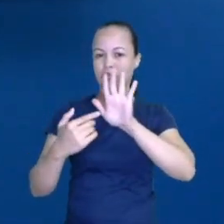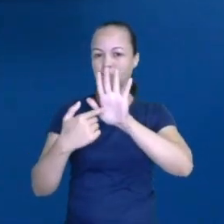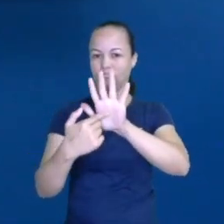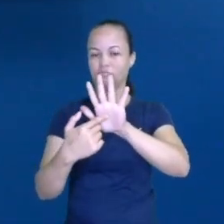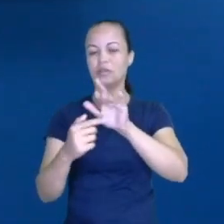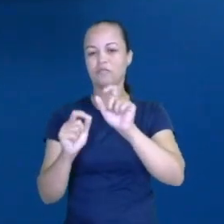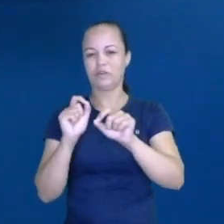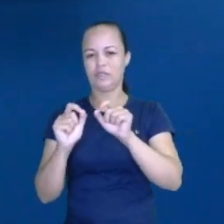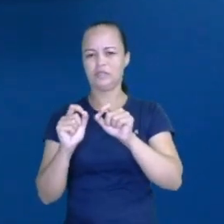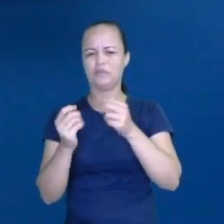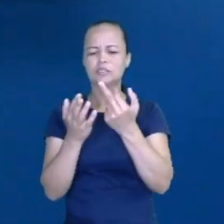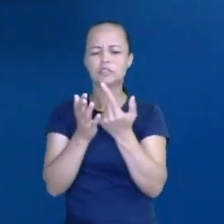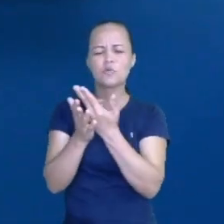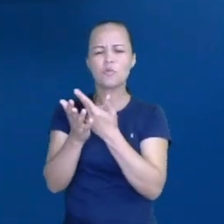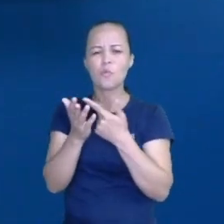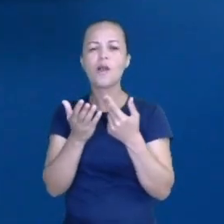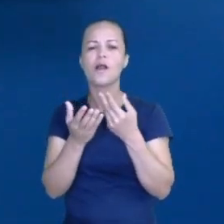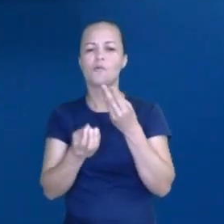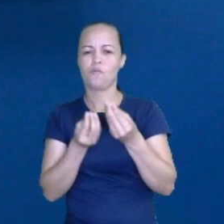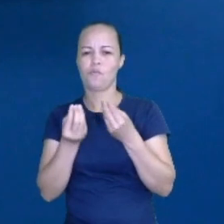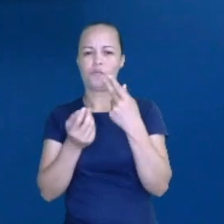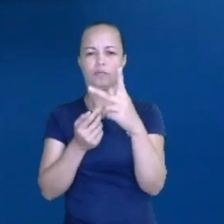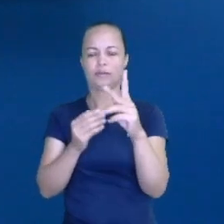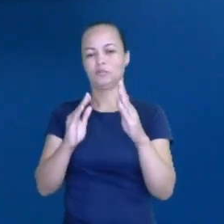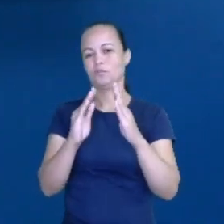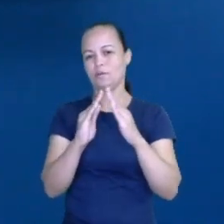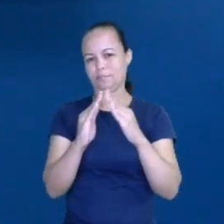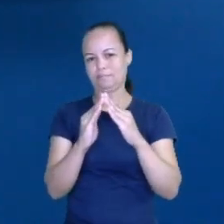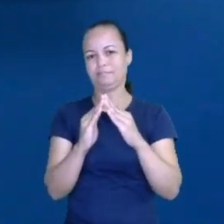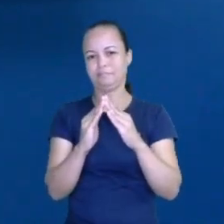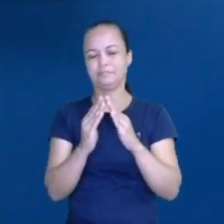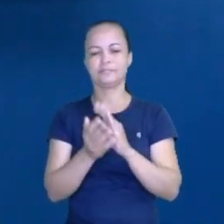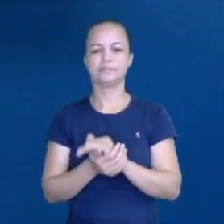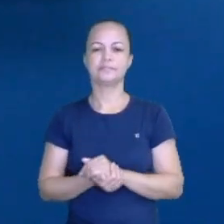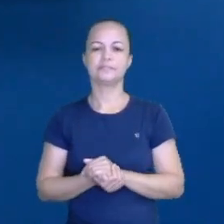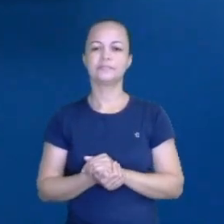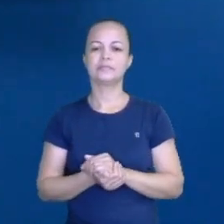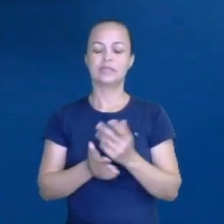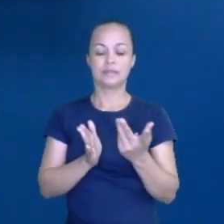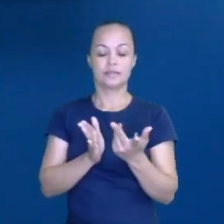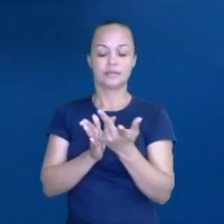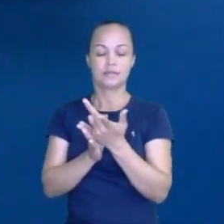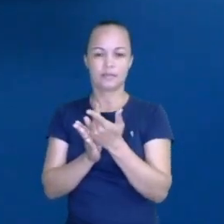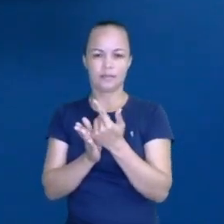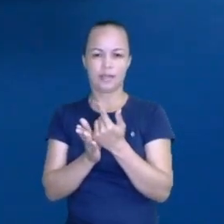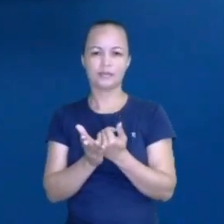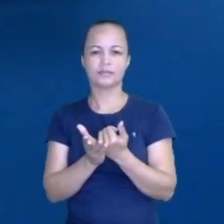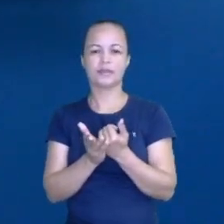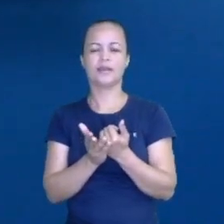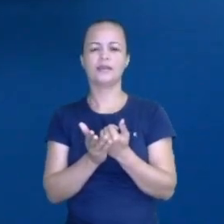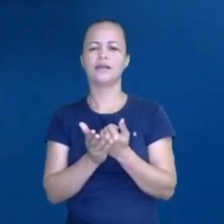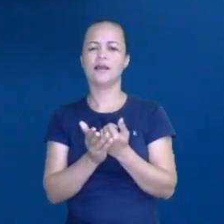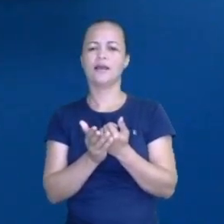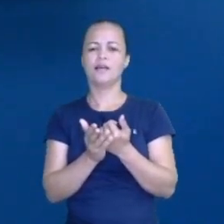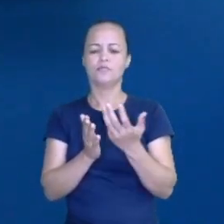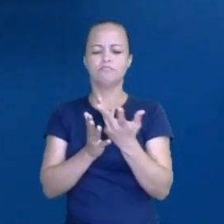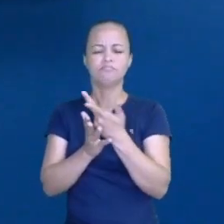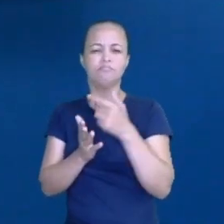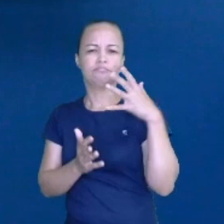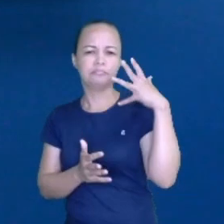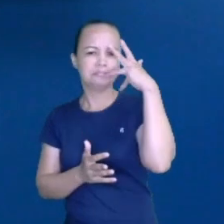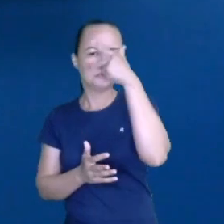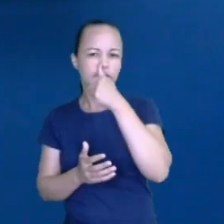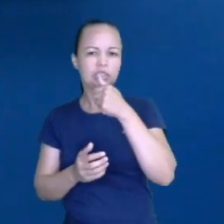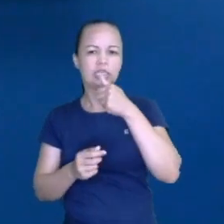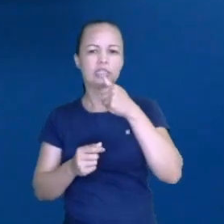que é a sua moradia. Como é o seu lar? Como é a sua casa? Desenha, faz um desenho bem bonito,